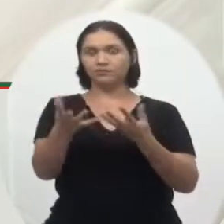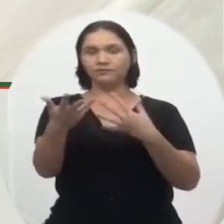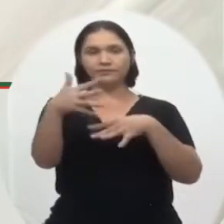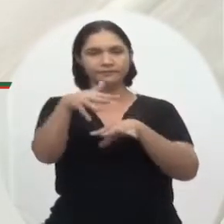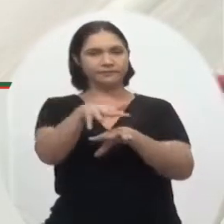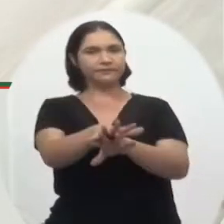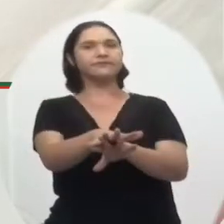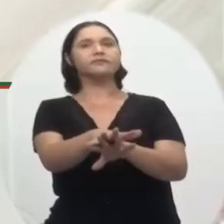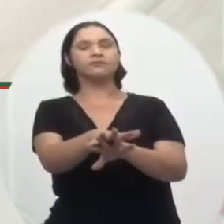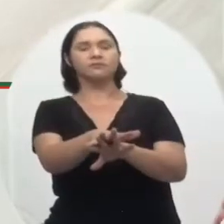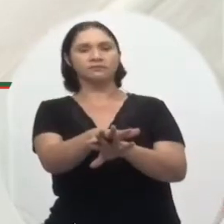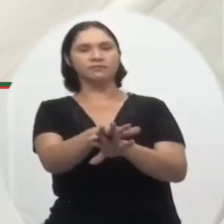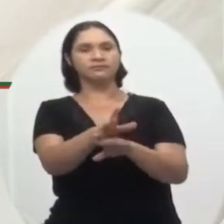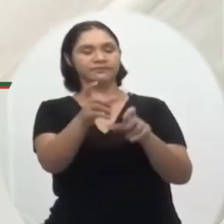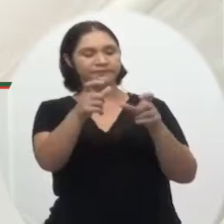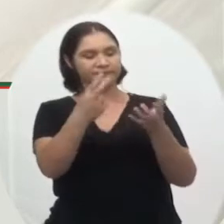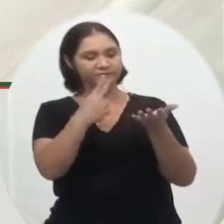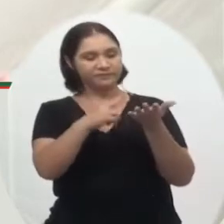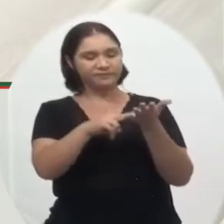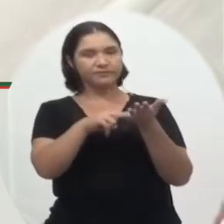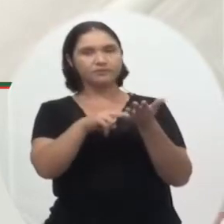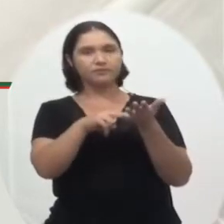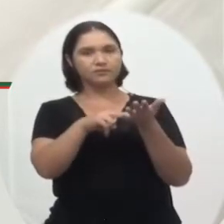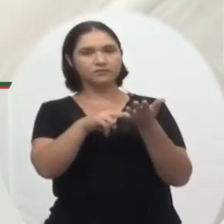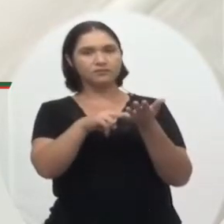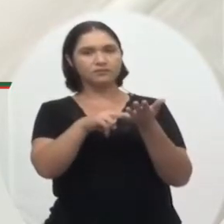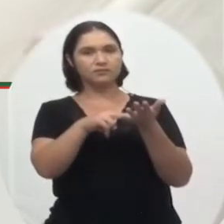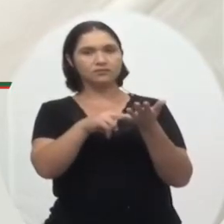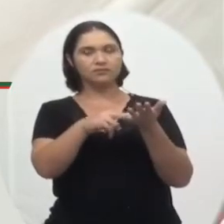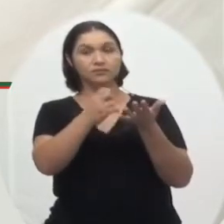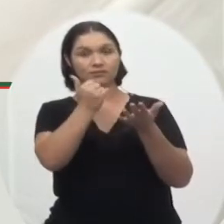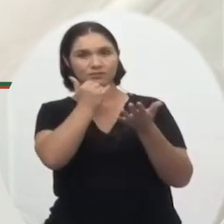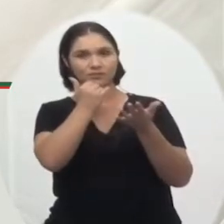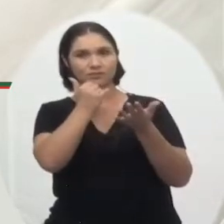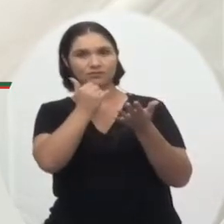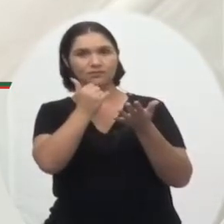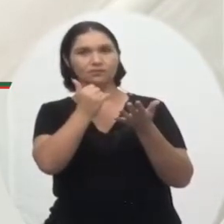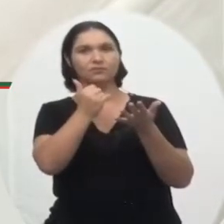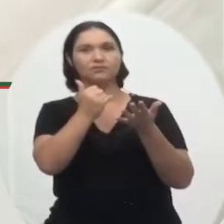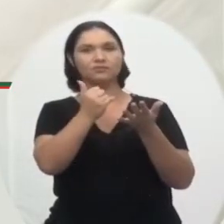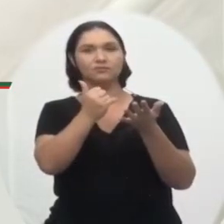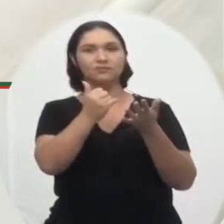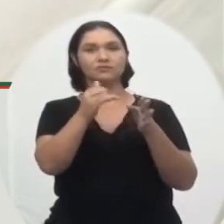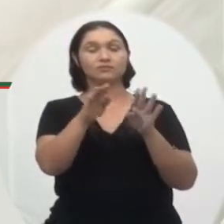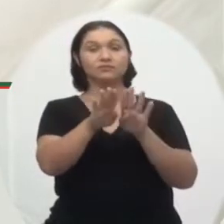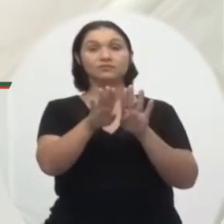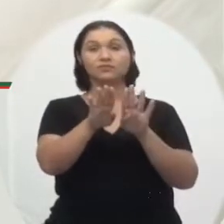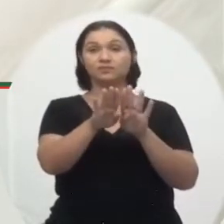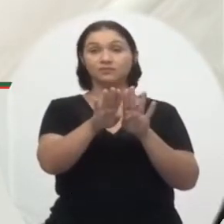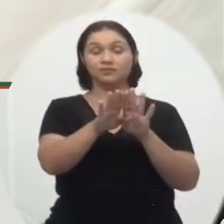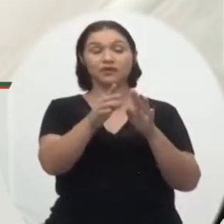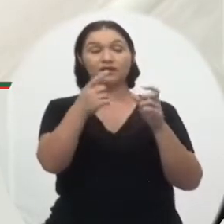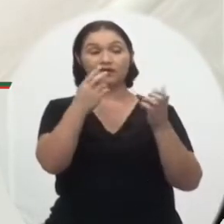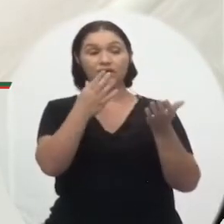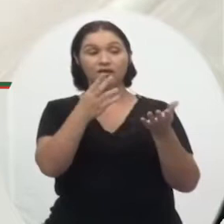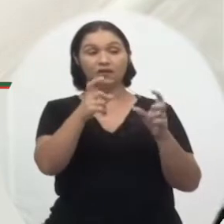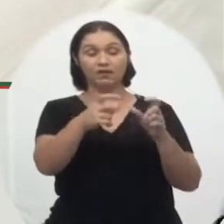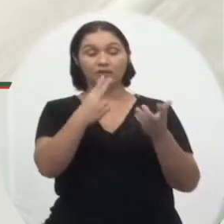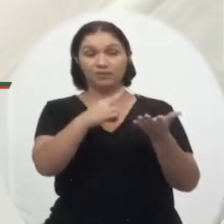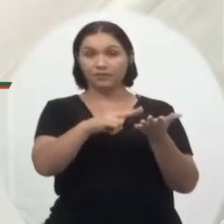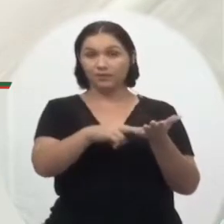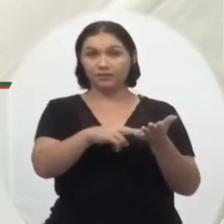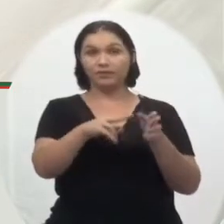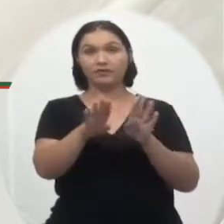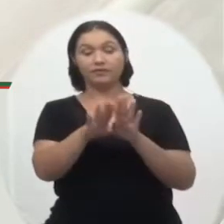dia, independentemente, vai passar uma viatura, vai trazer objetos, vai coletar, vai levar, significa para muitas pessoas do interior,